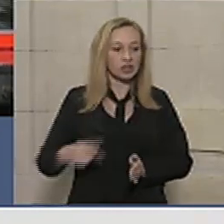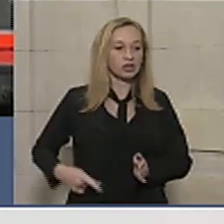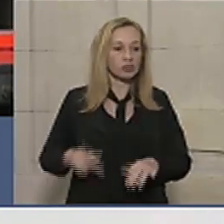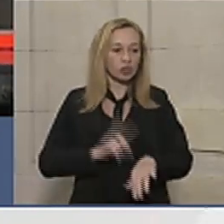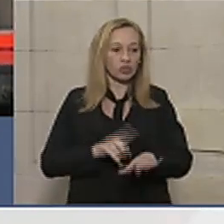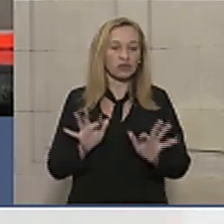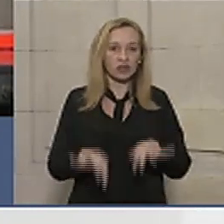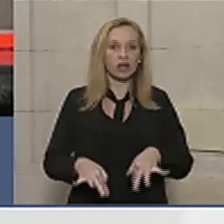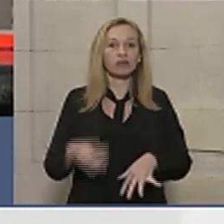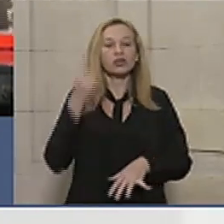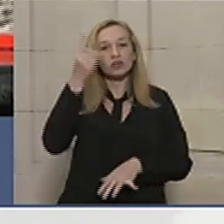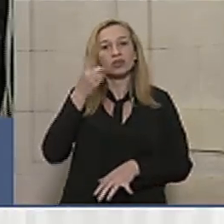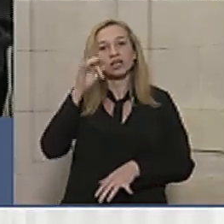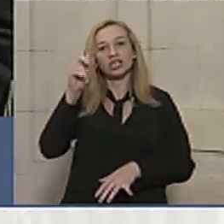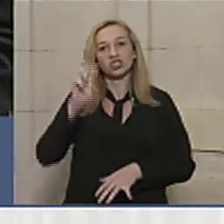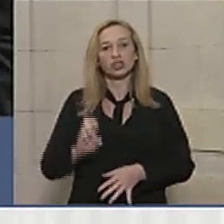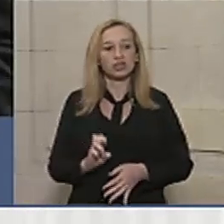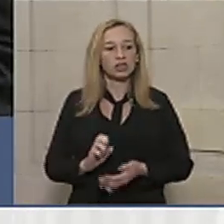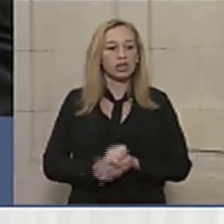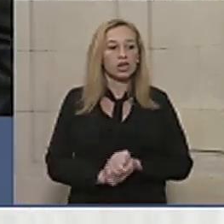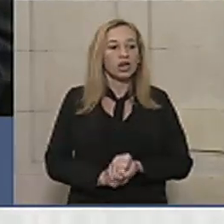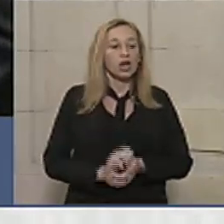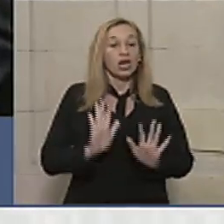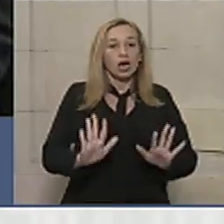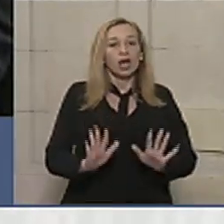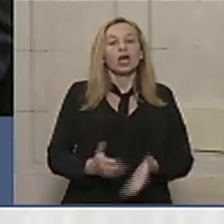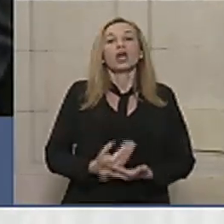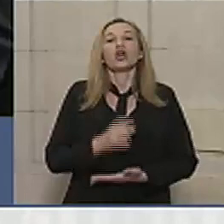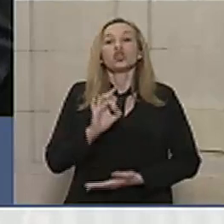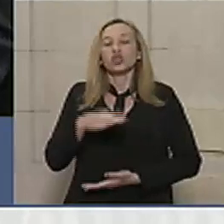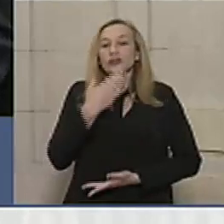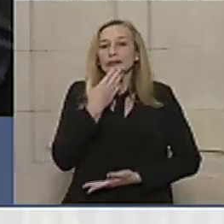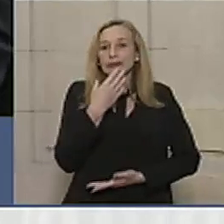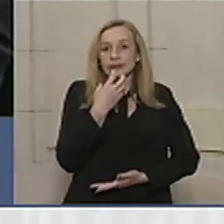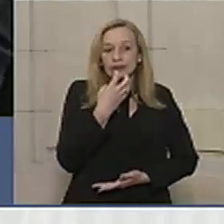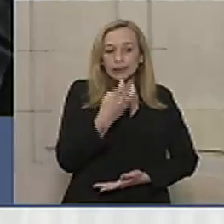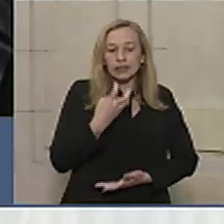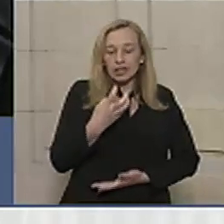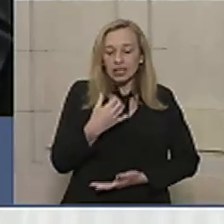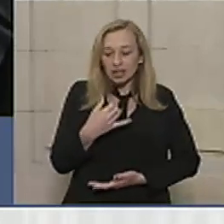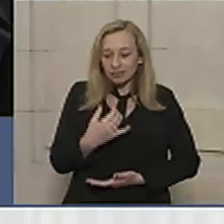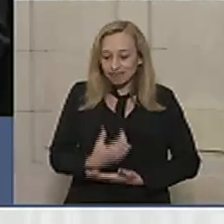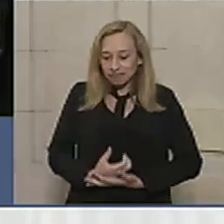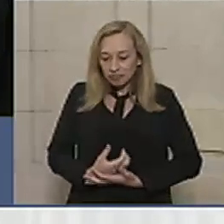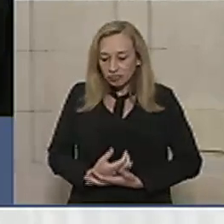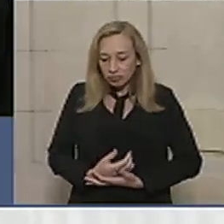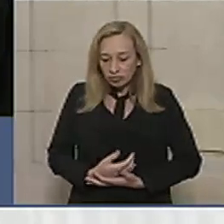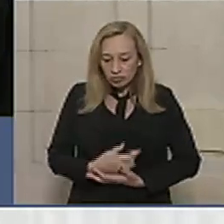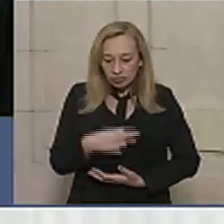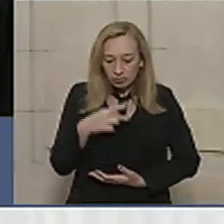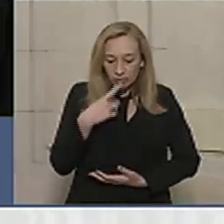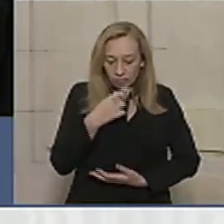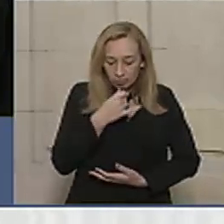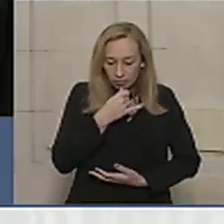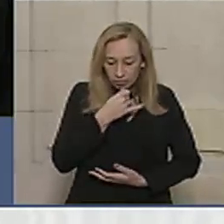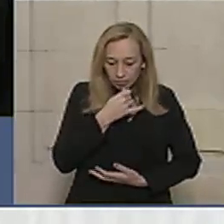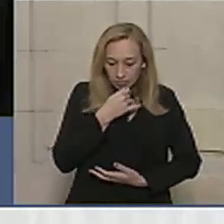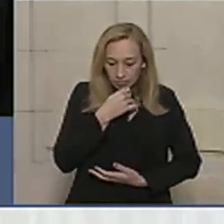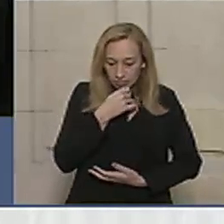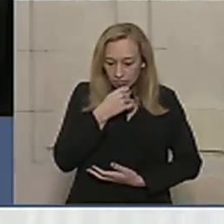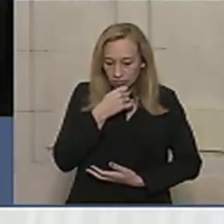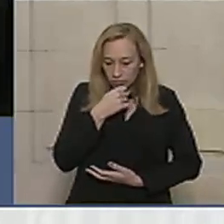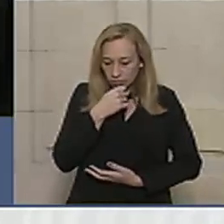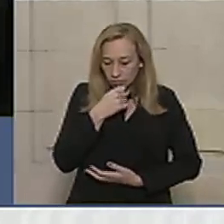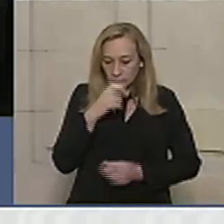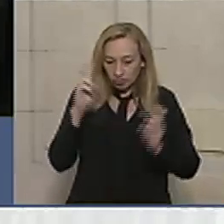Alexandre Knoploch. Presidente, eu só queria, com muita tristeza, repudiar a